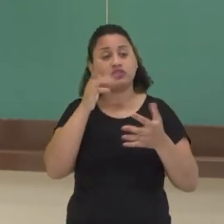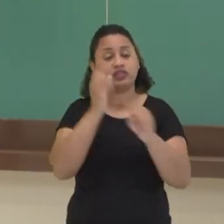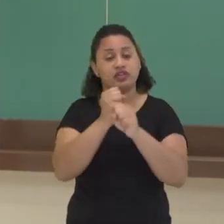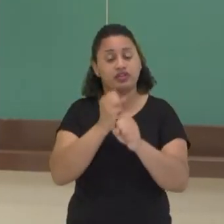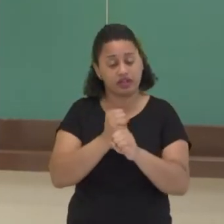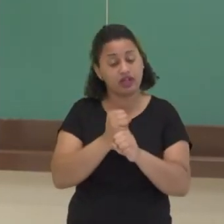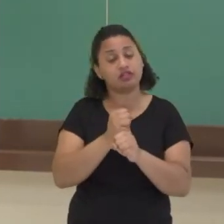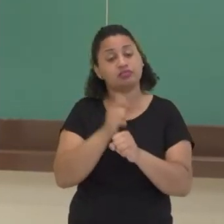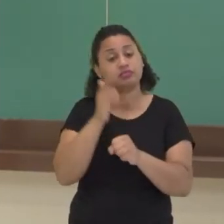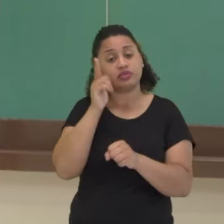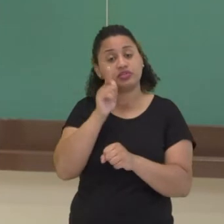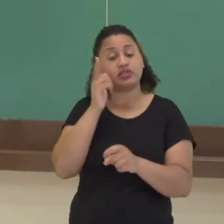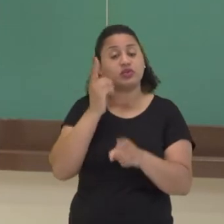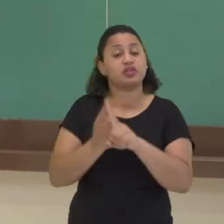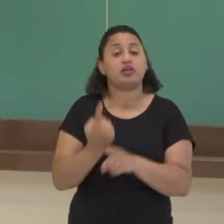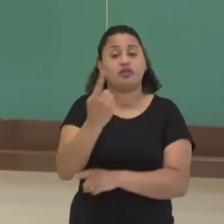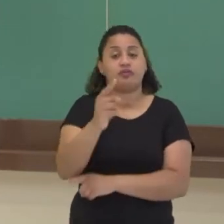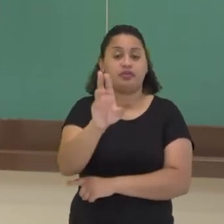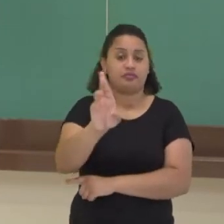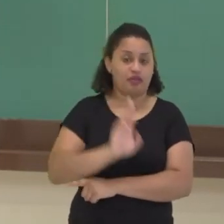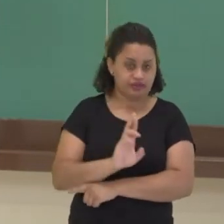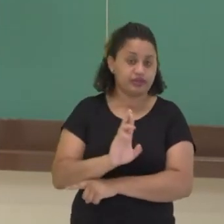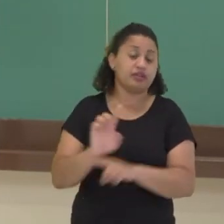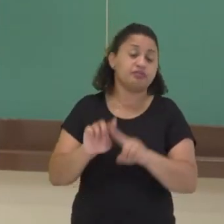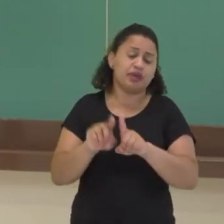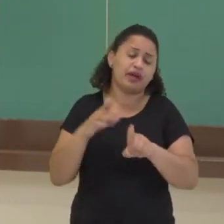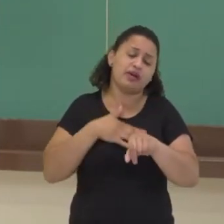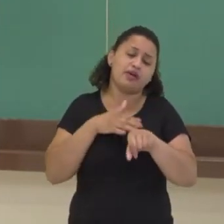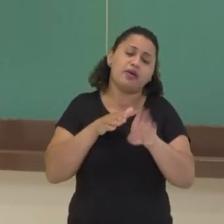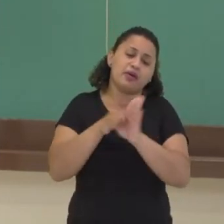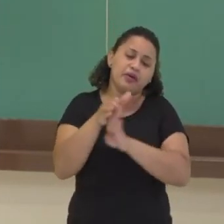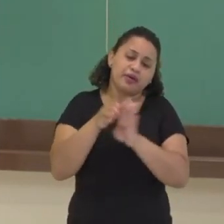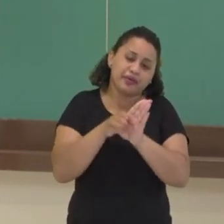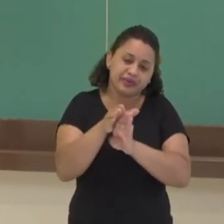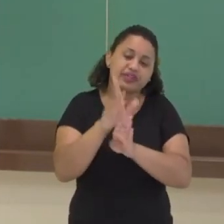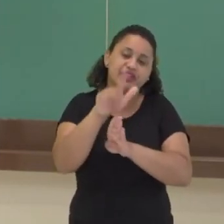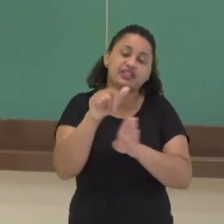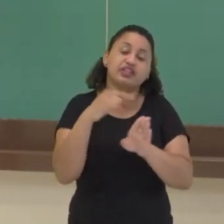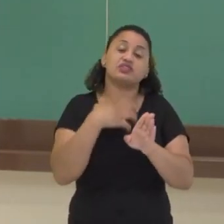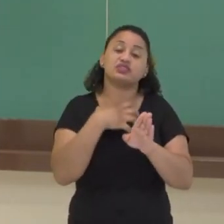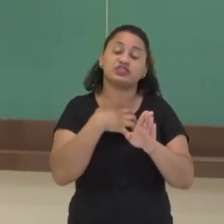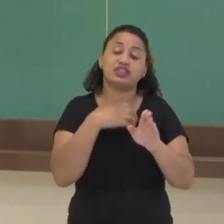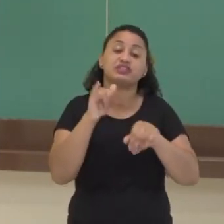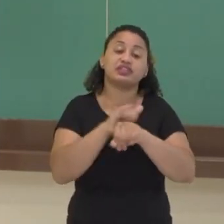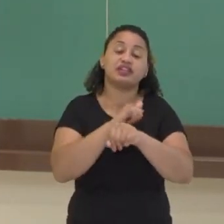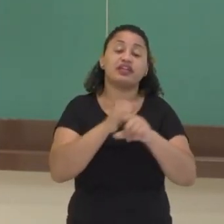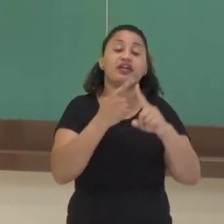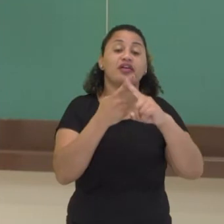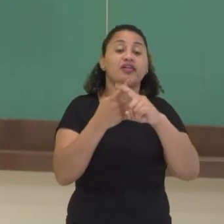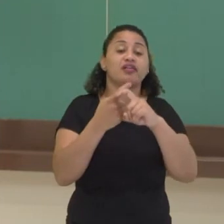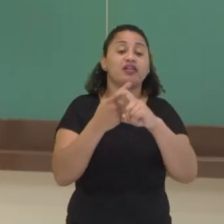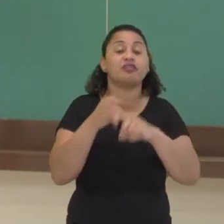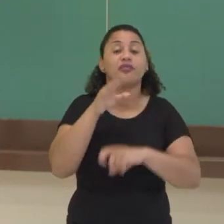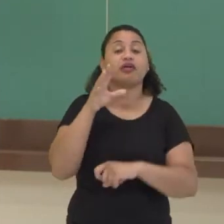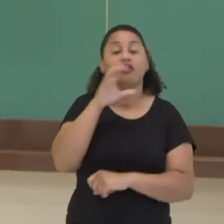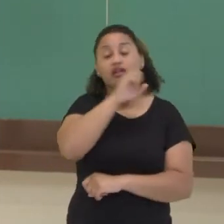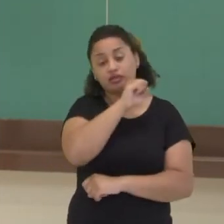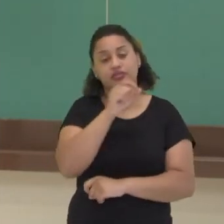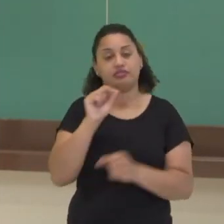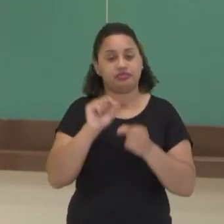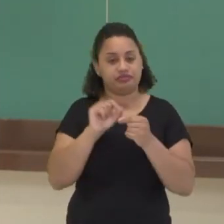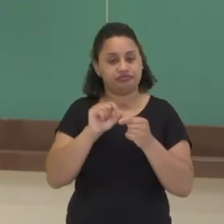me facilita mais rapidamente o cálculo, né? Também dessa maneira, ó, mesmo eu somando todos eles,